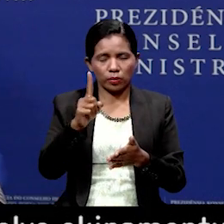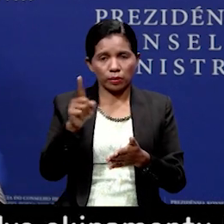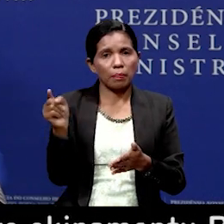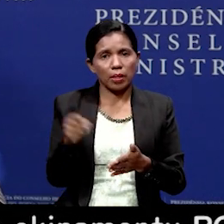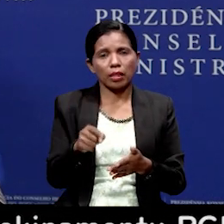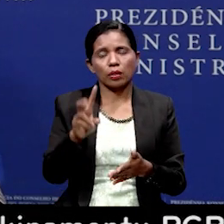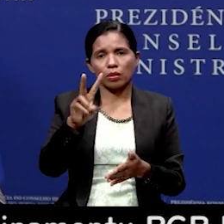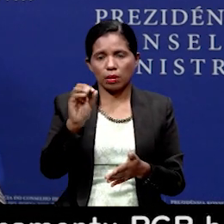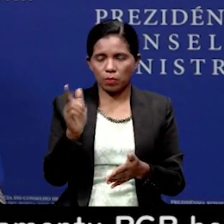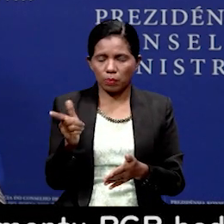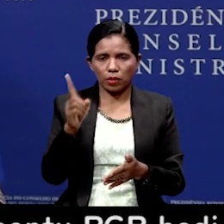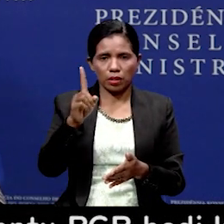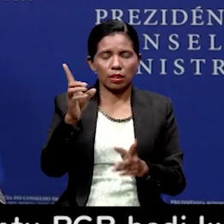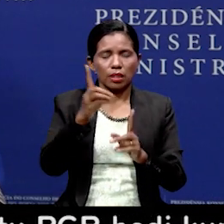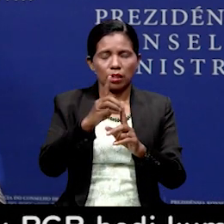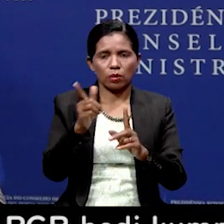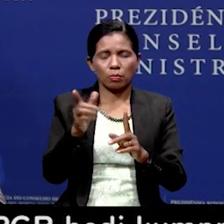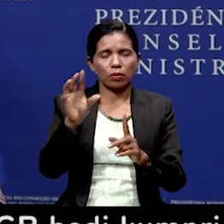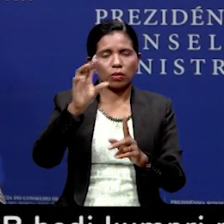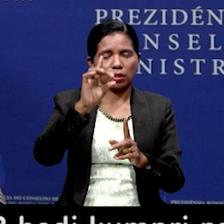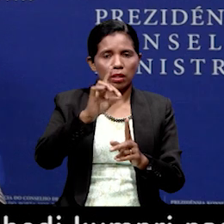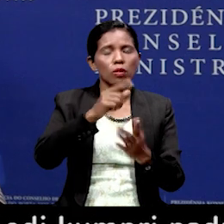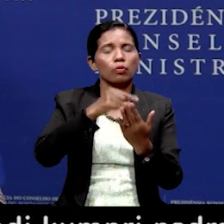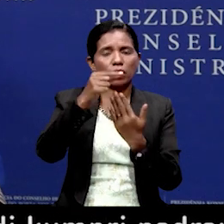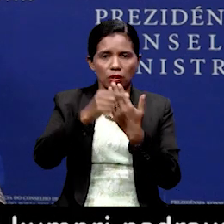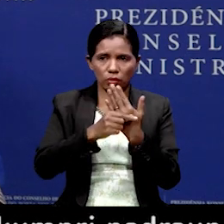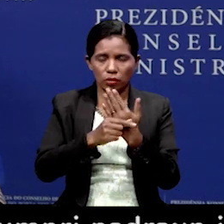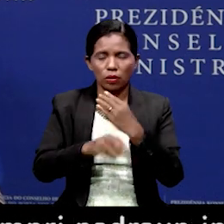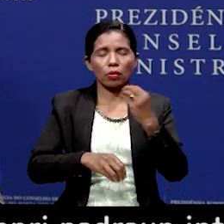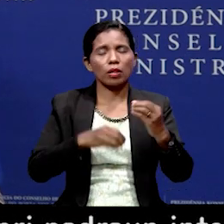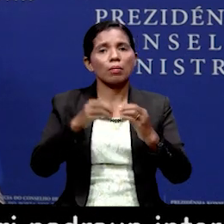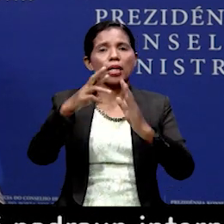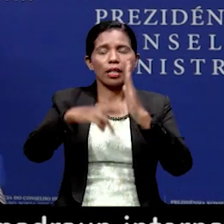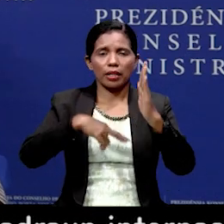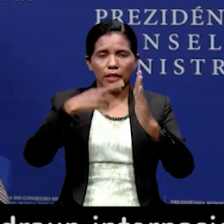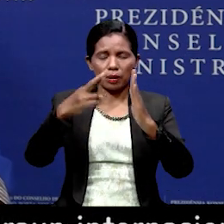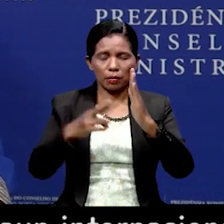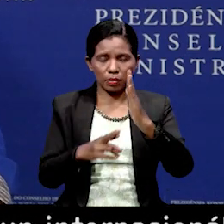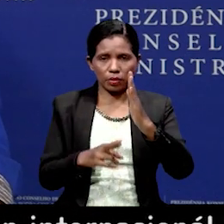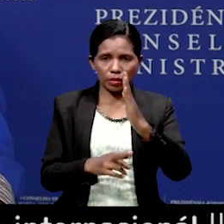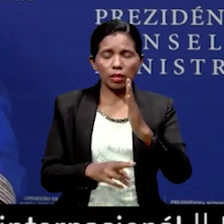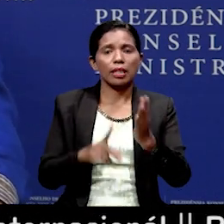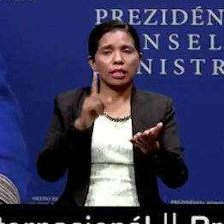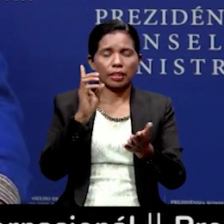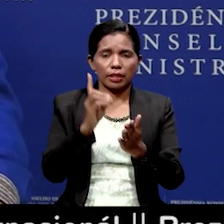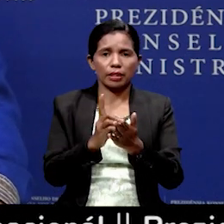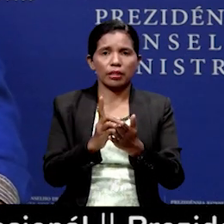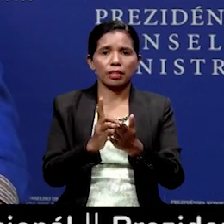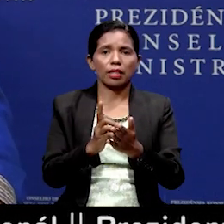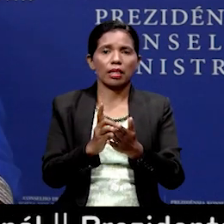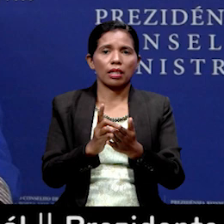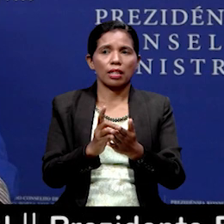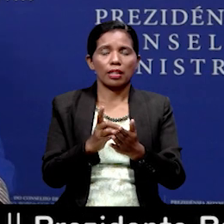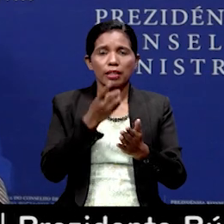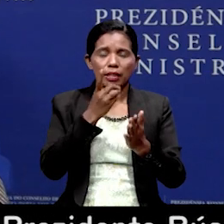21/2021, Lorong 27 fulano agosto, quando vai medida sira neve, medida sira vai execução de declaração de estado de emergência. Também